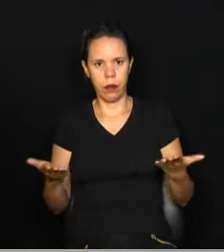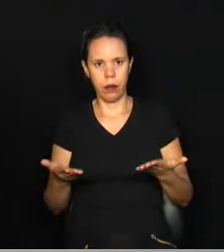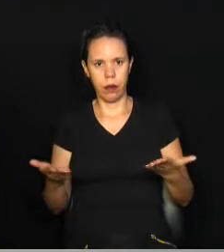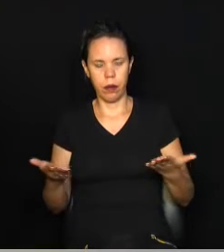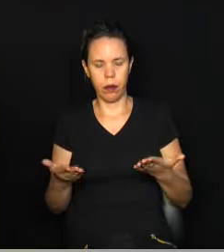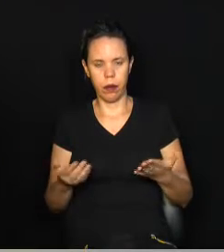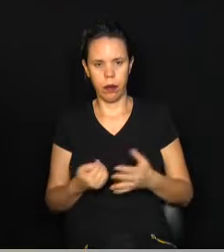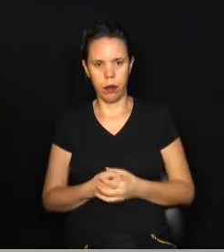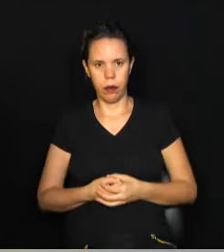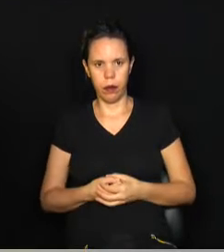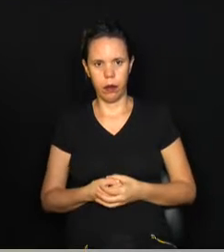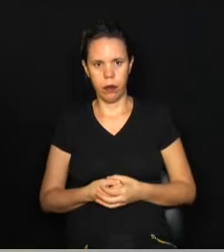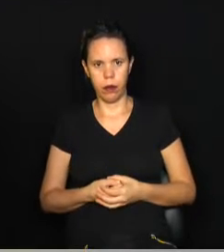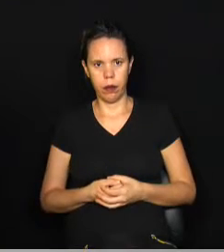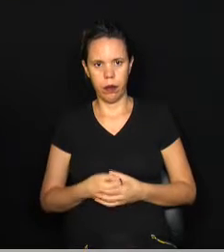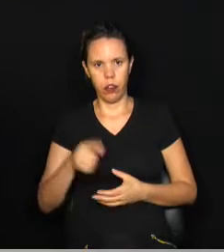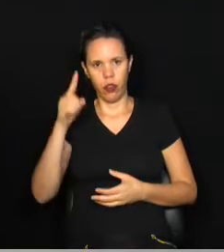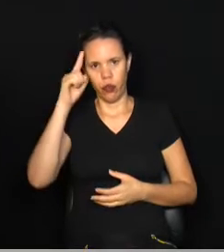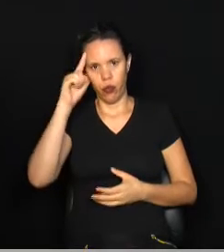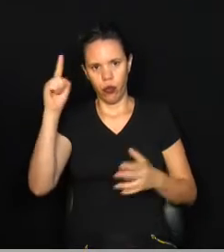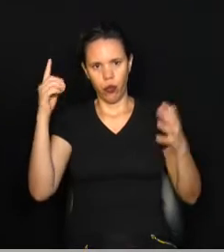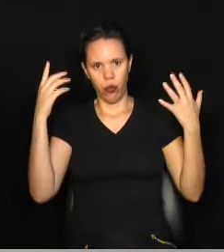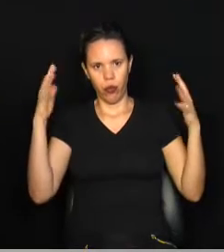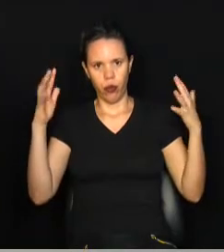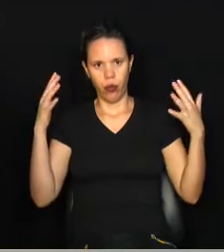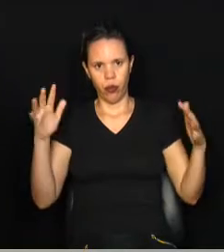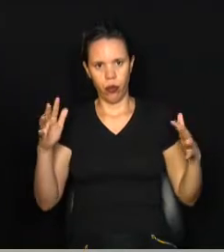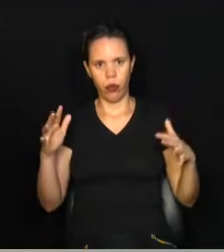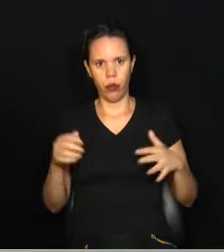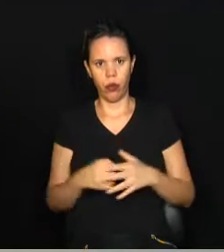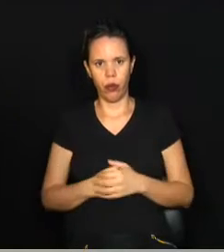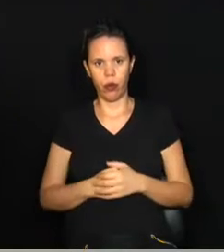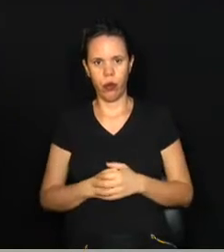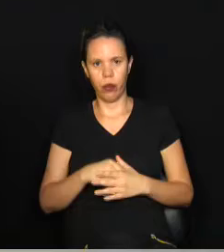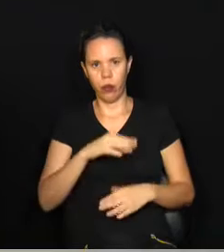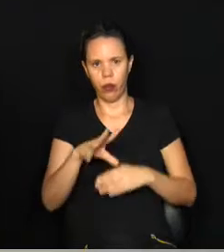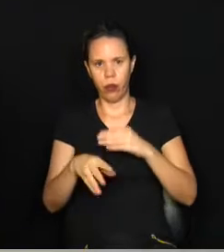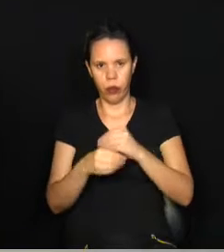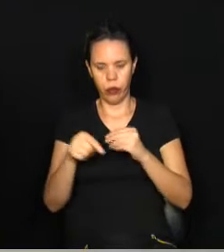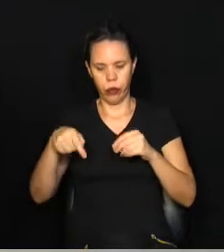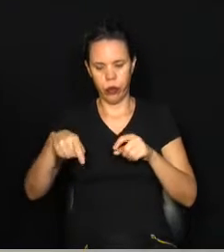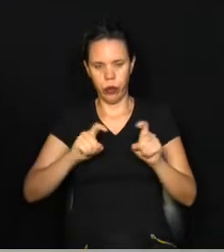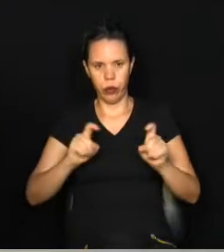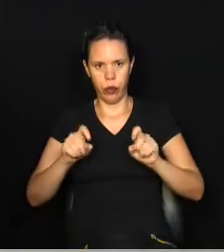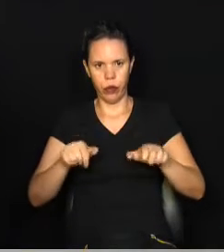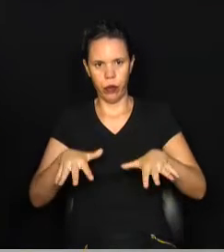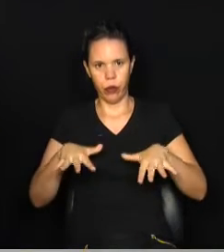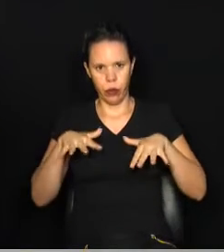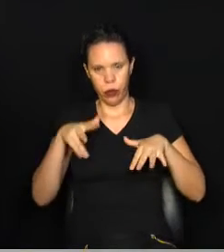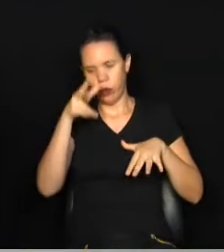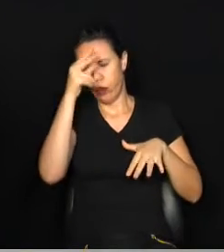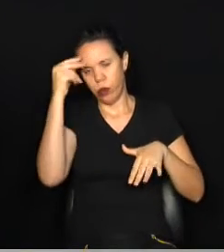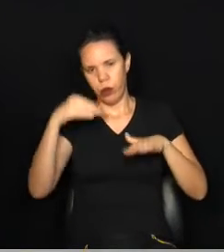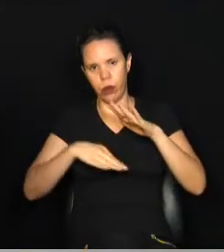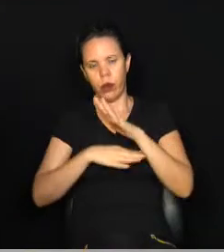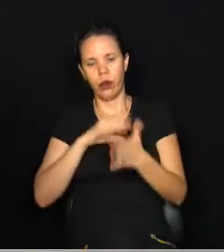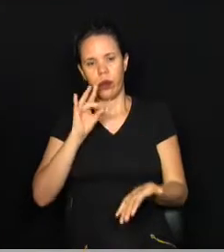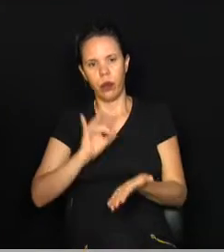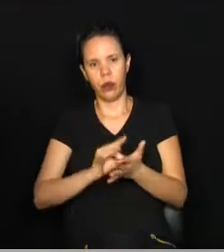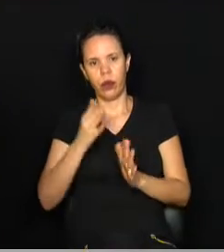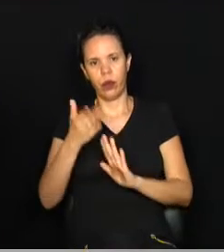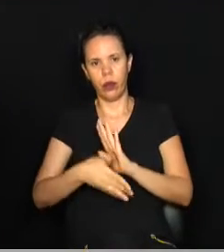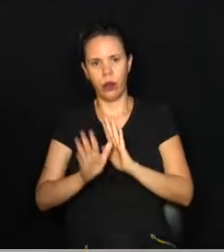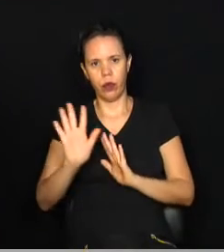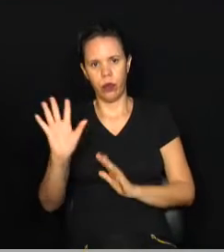como a data comemorativa sendo instituída por essa audiência, algo que só vem firmar o que